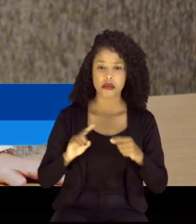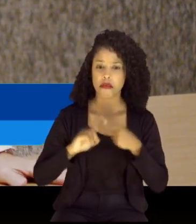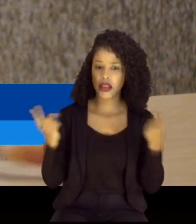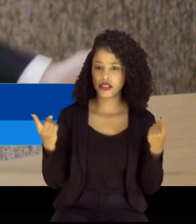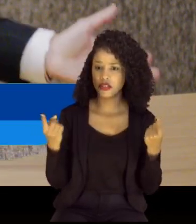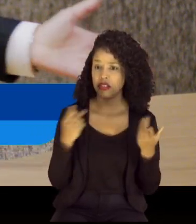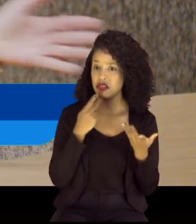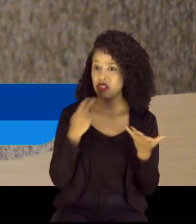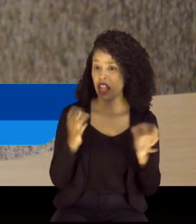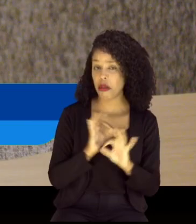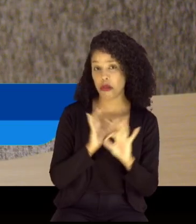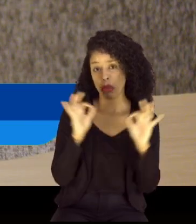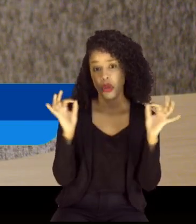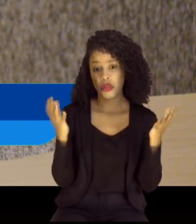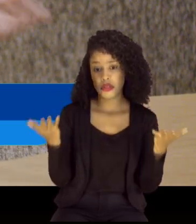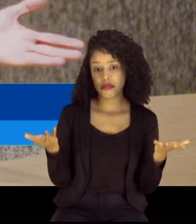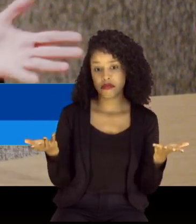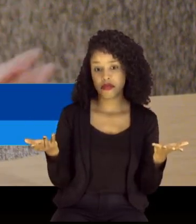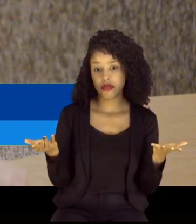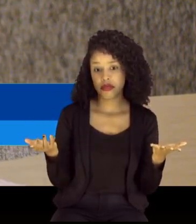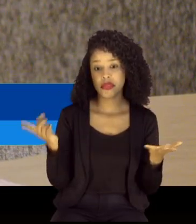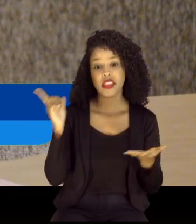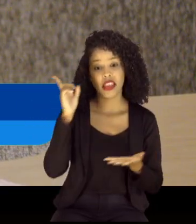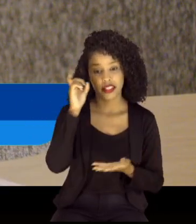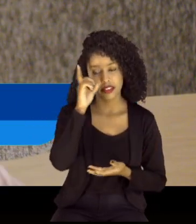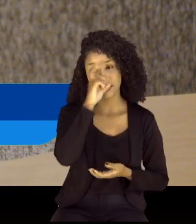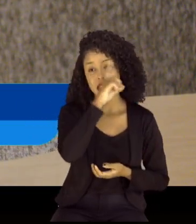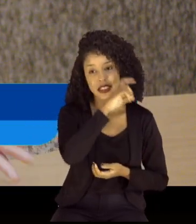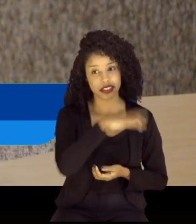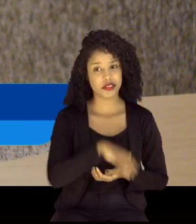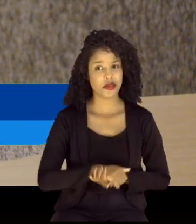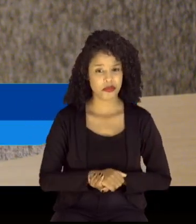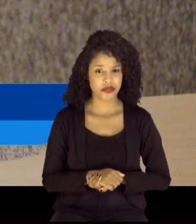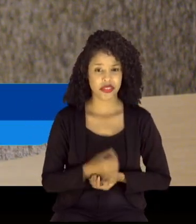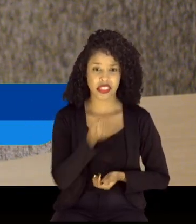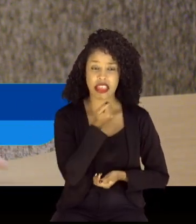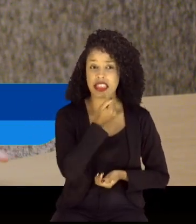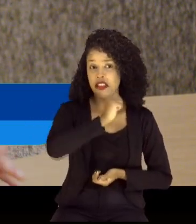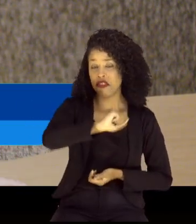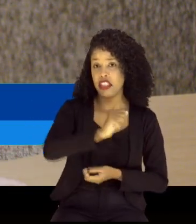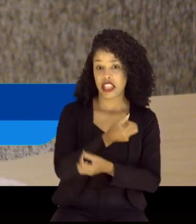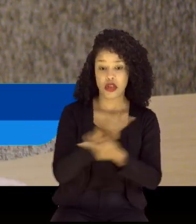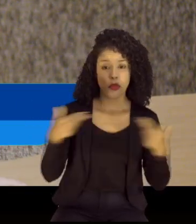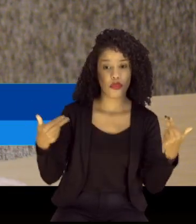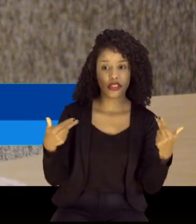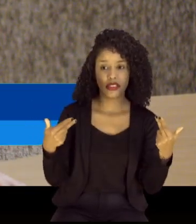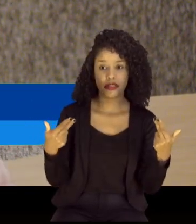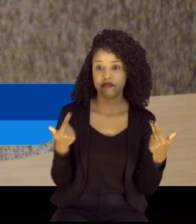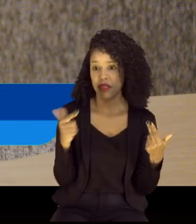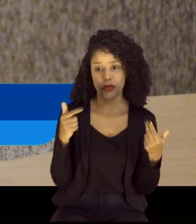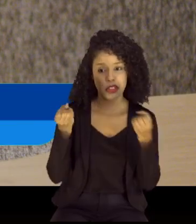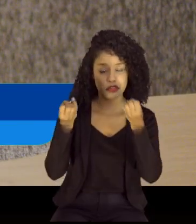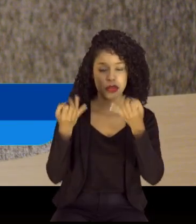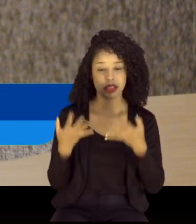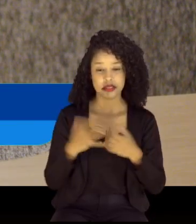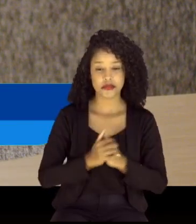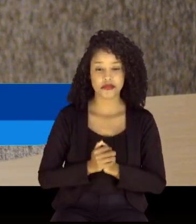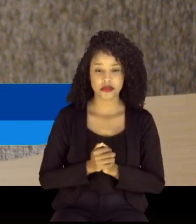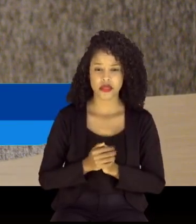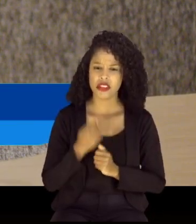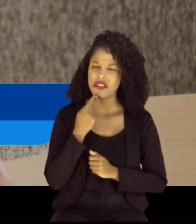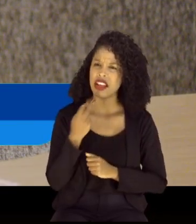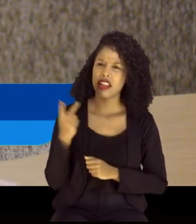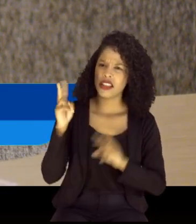demonstrada agora, mas também, né, fica difícil. Defender o indefensável fica difícil. Vossa Excelência vem aqui falar de